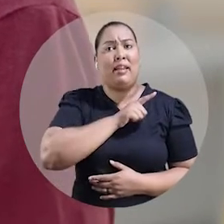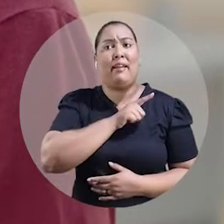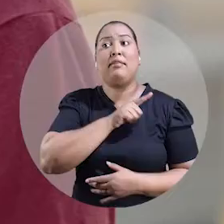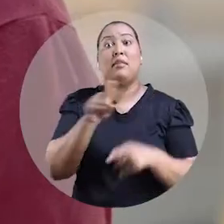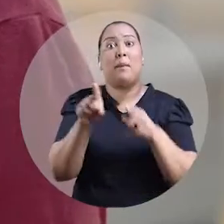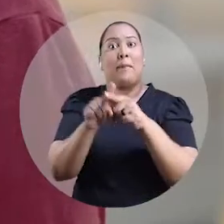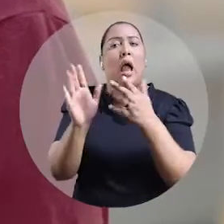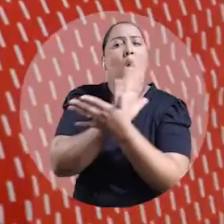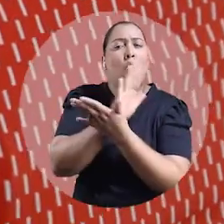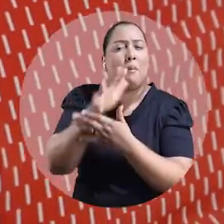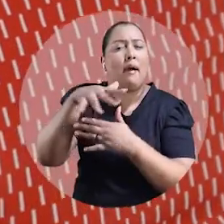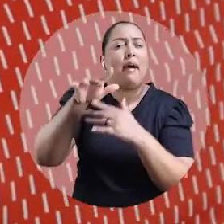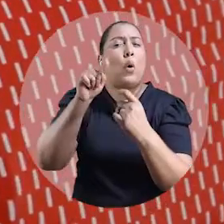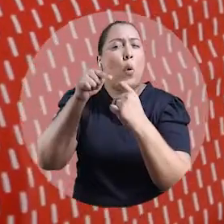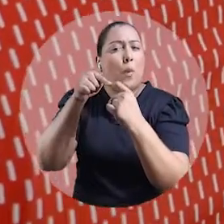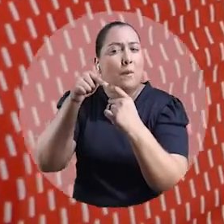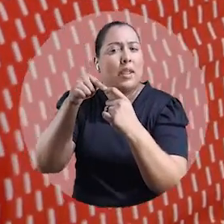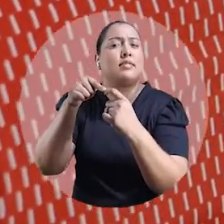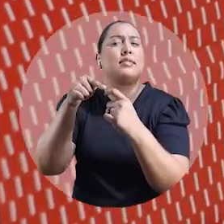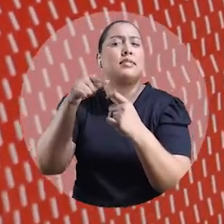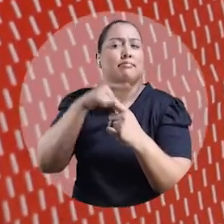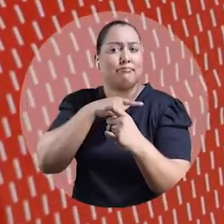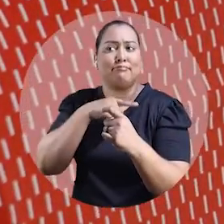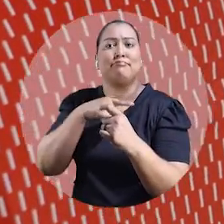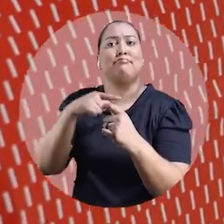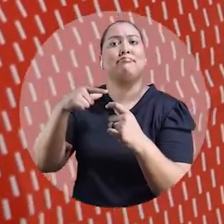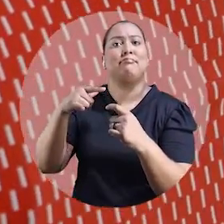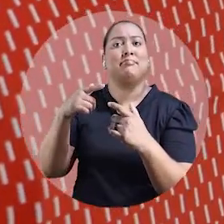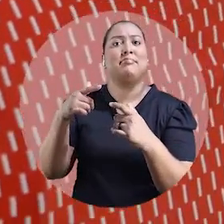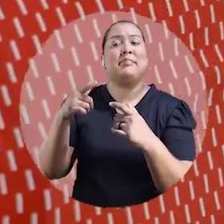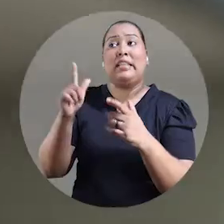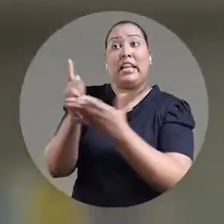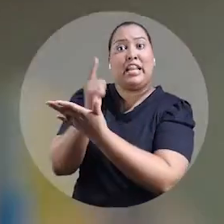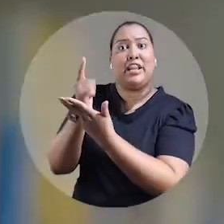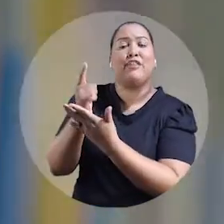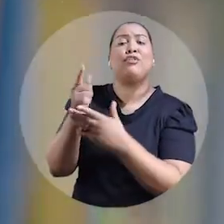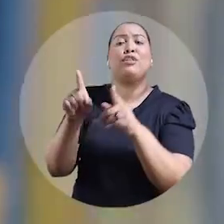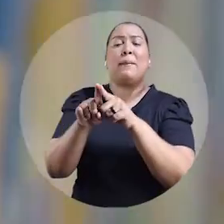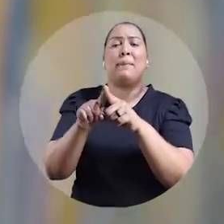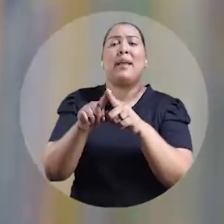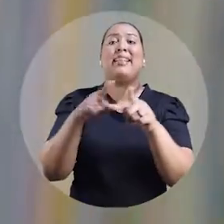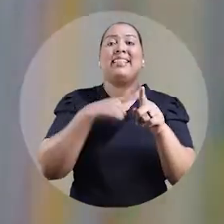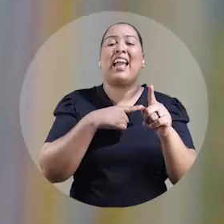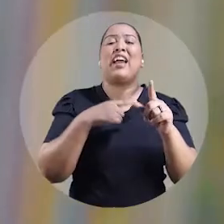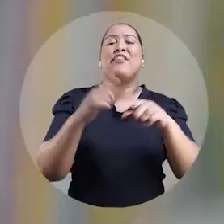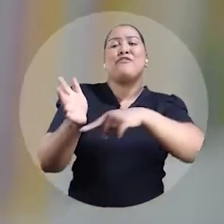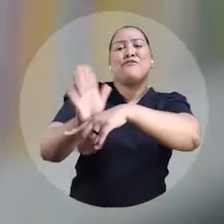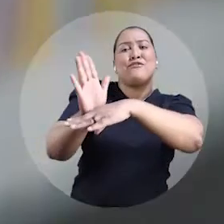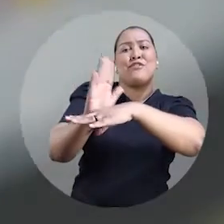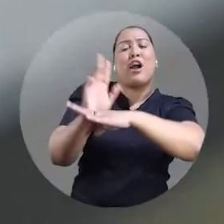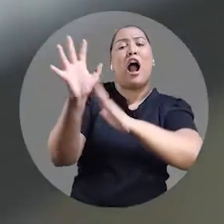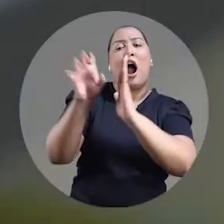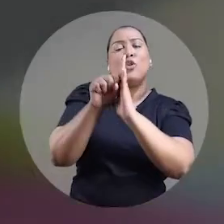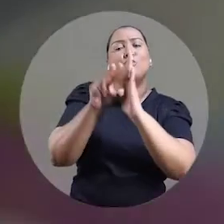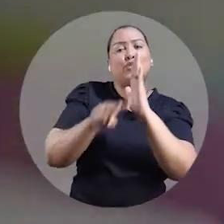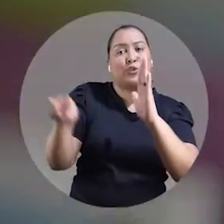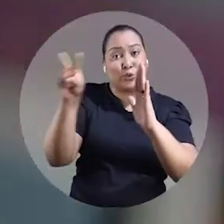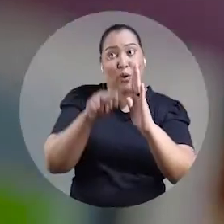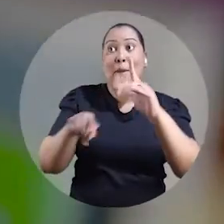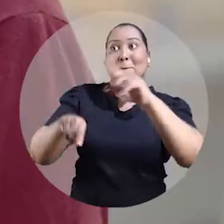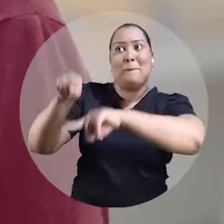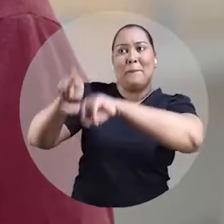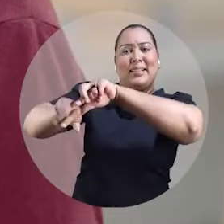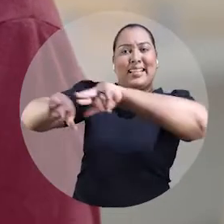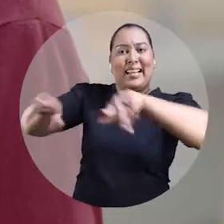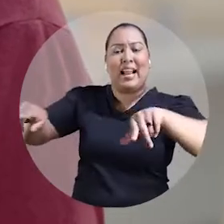também de medicina. Nosso acervo é composto também por material de audiovisual. Tem materiais